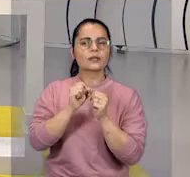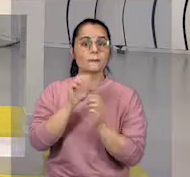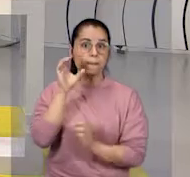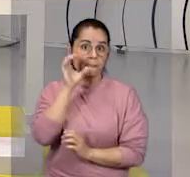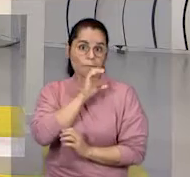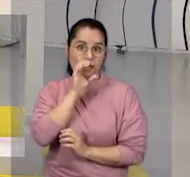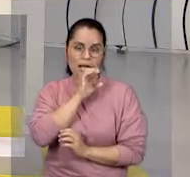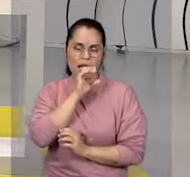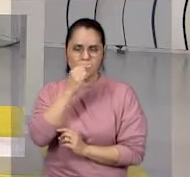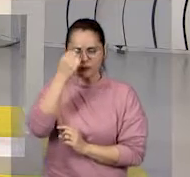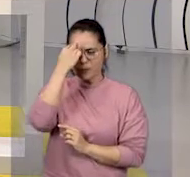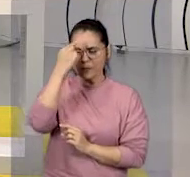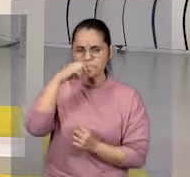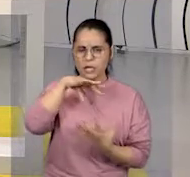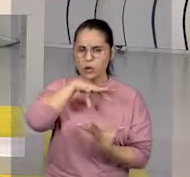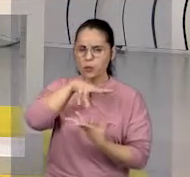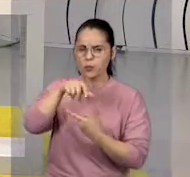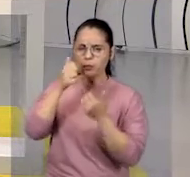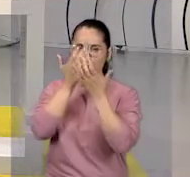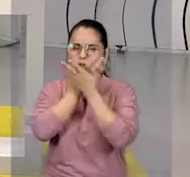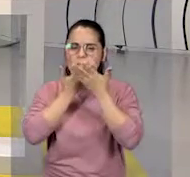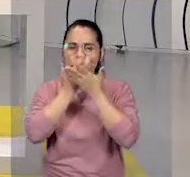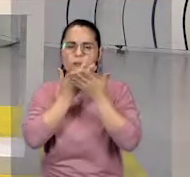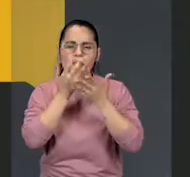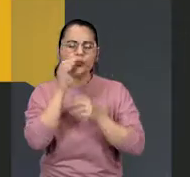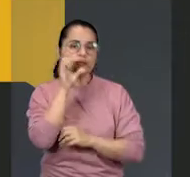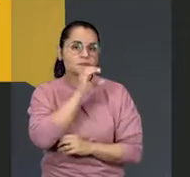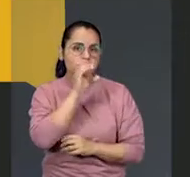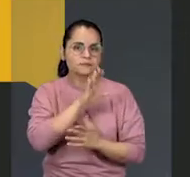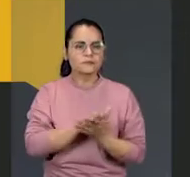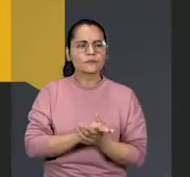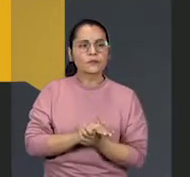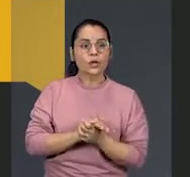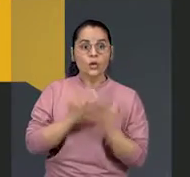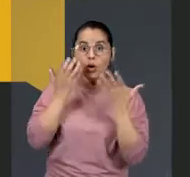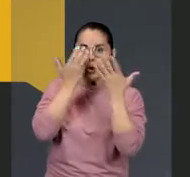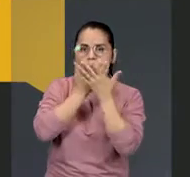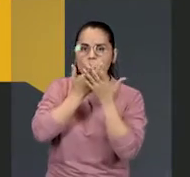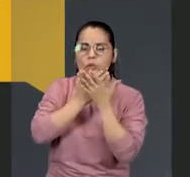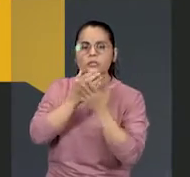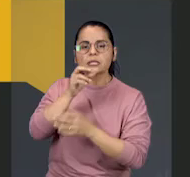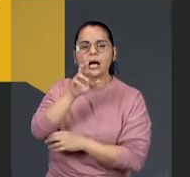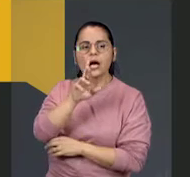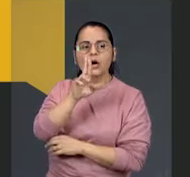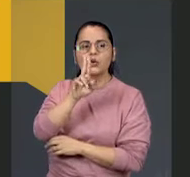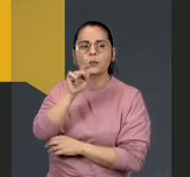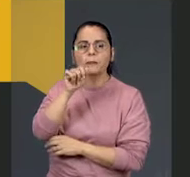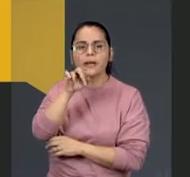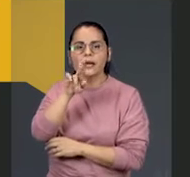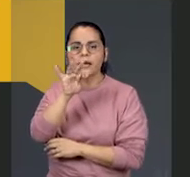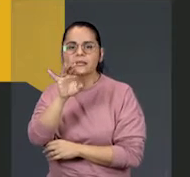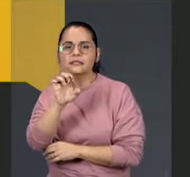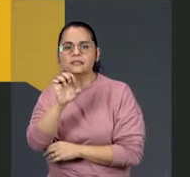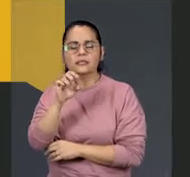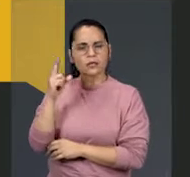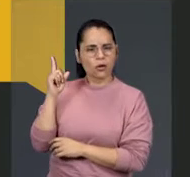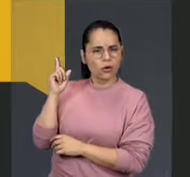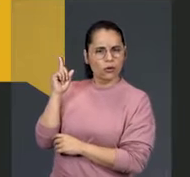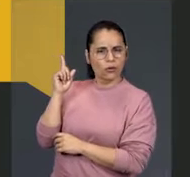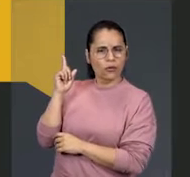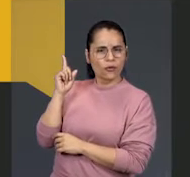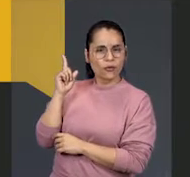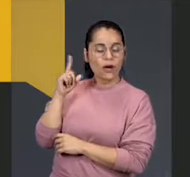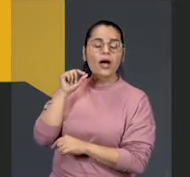breve viagem no mundo da música. Música rupestre. A música surge inspirada nos sons